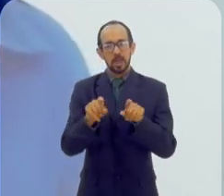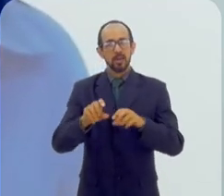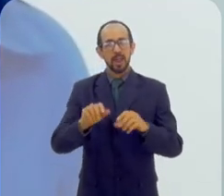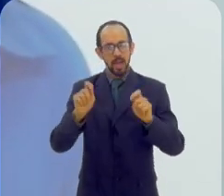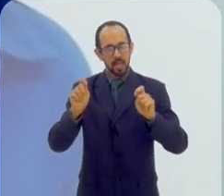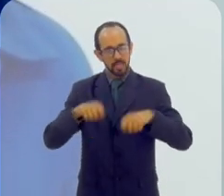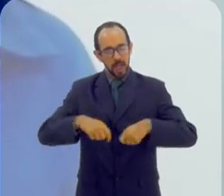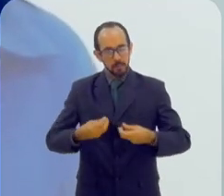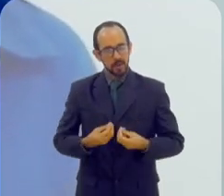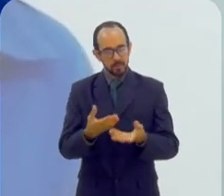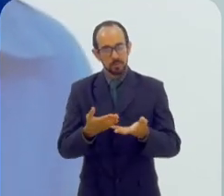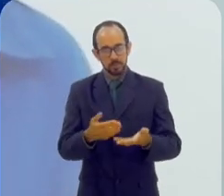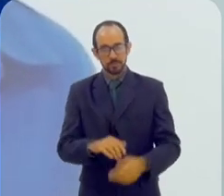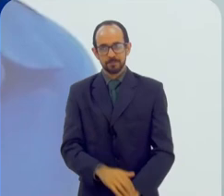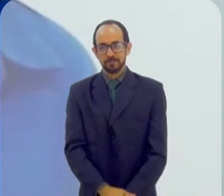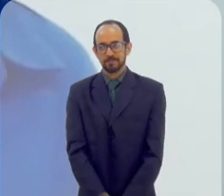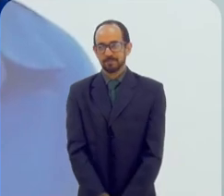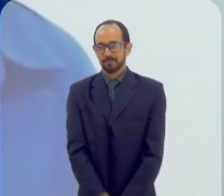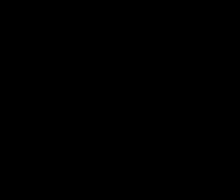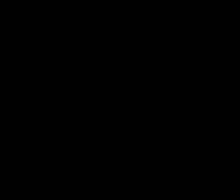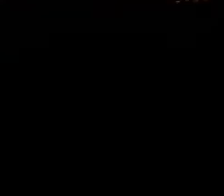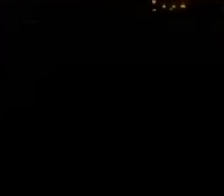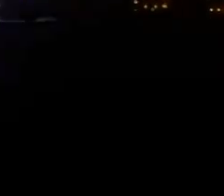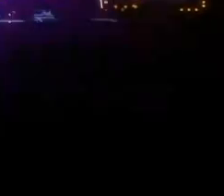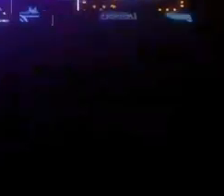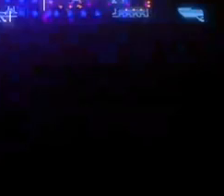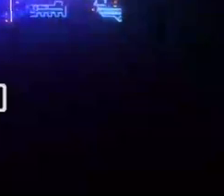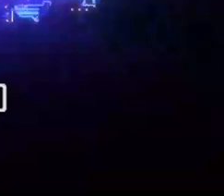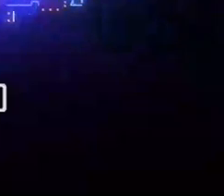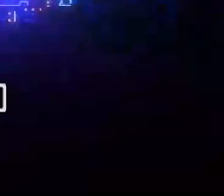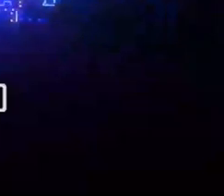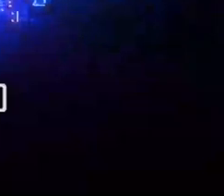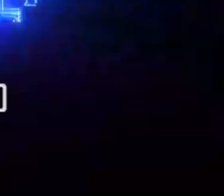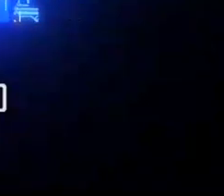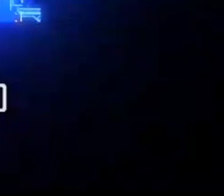que que elas tenham contribuir com o estado do Rio de Janeiro